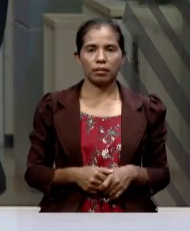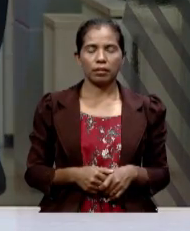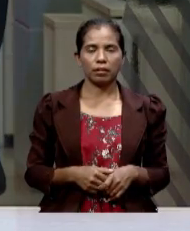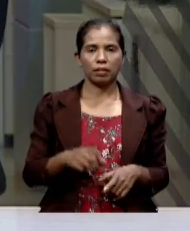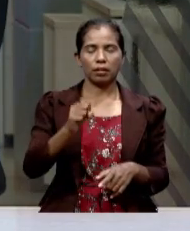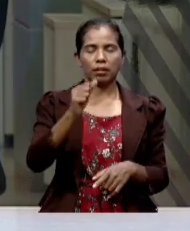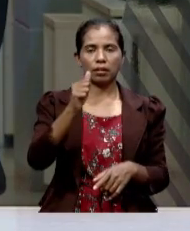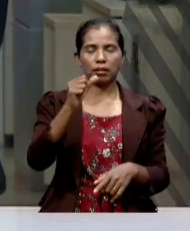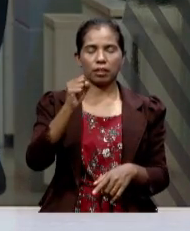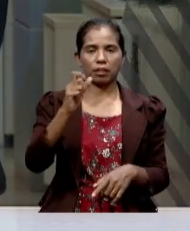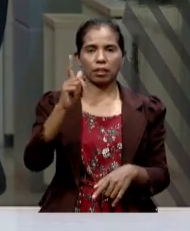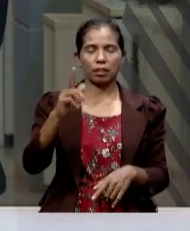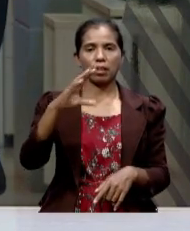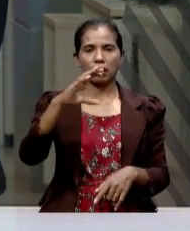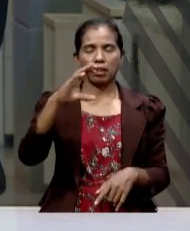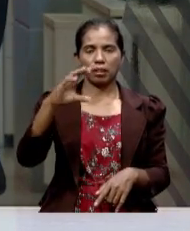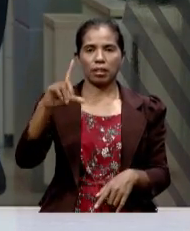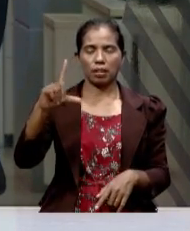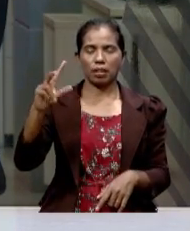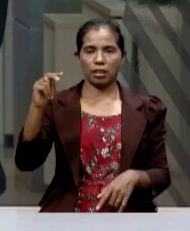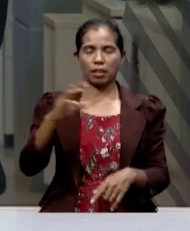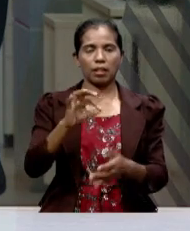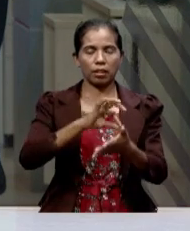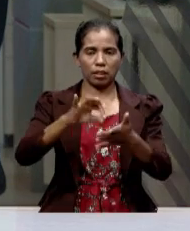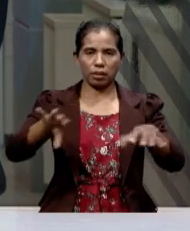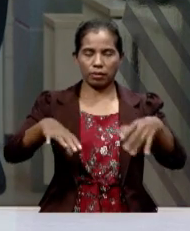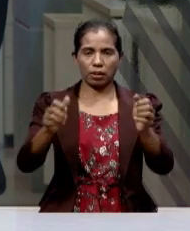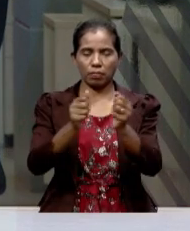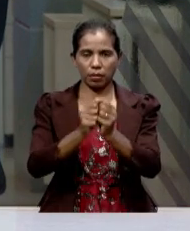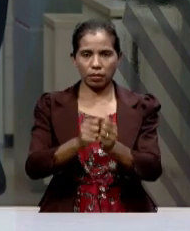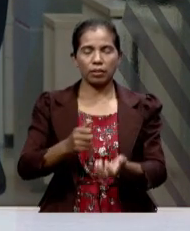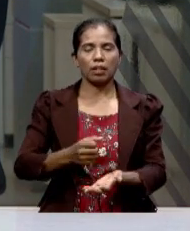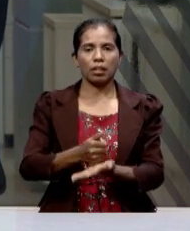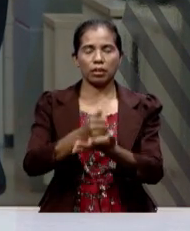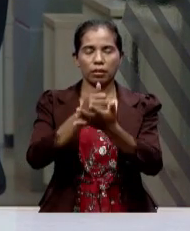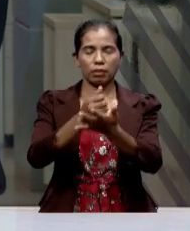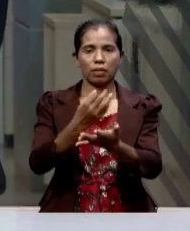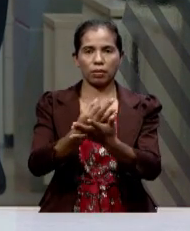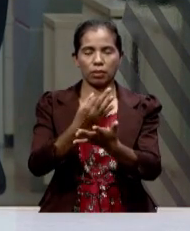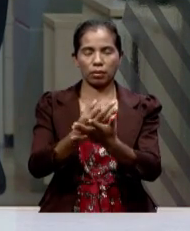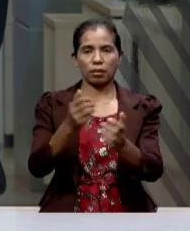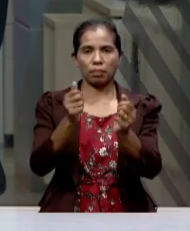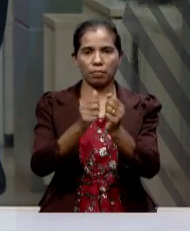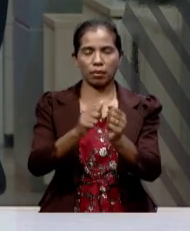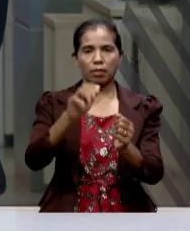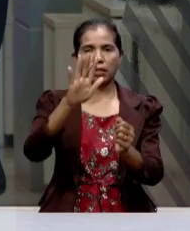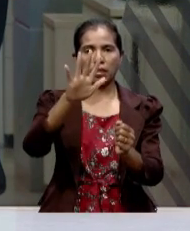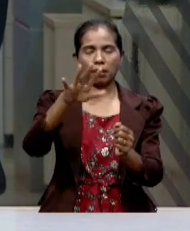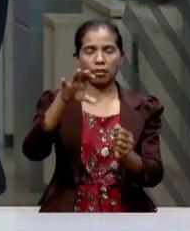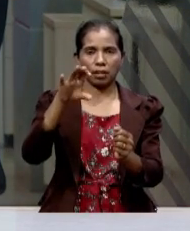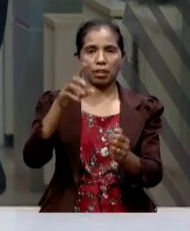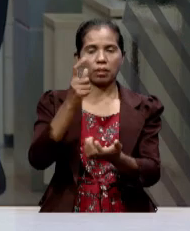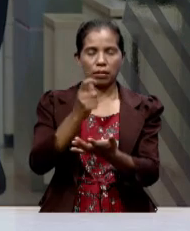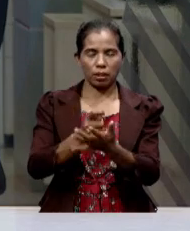Saskas ho CCLI eni asina kontratu ho de apoio orsamento dolar americano rihung atus lima ba membro veterano